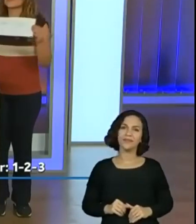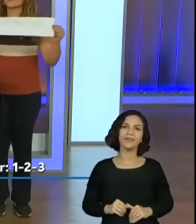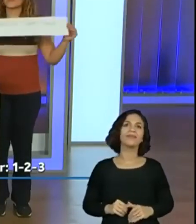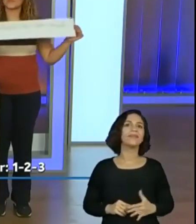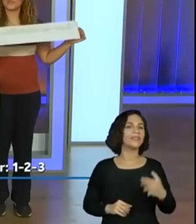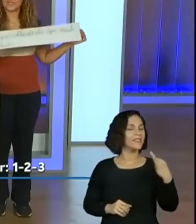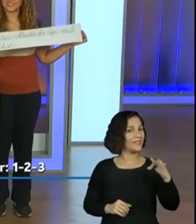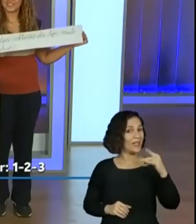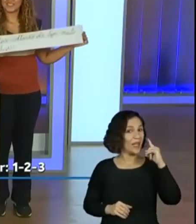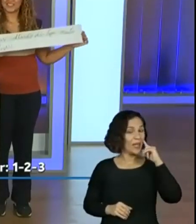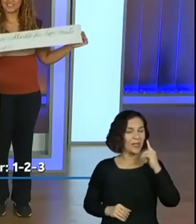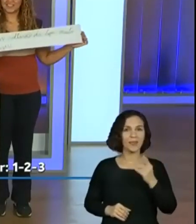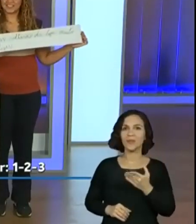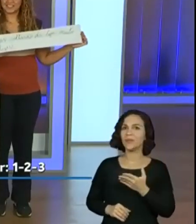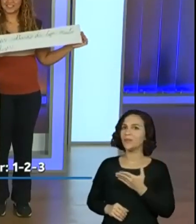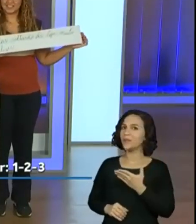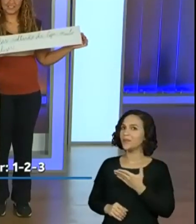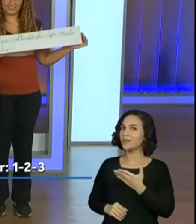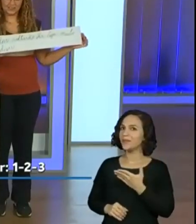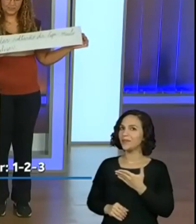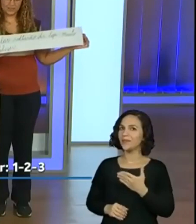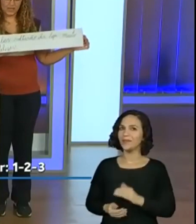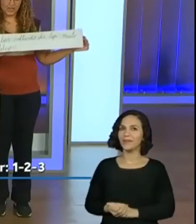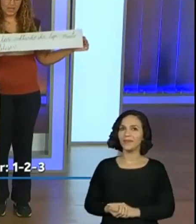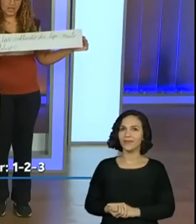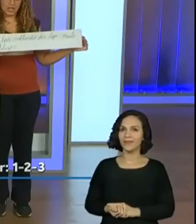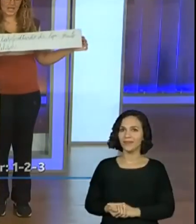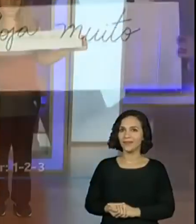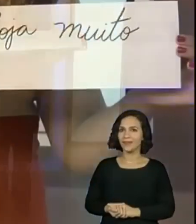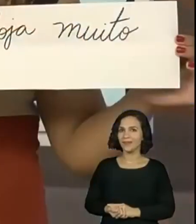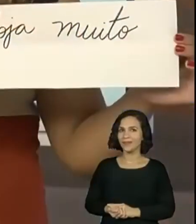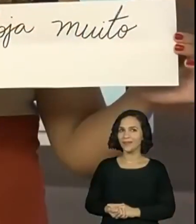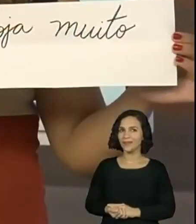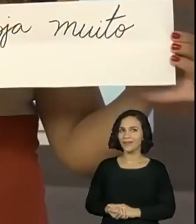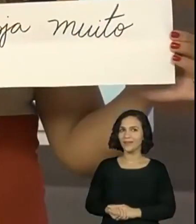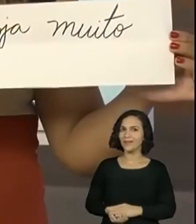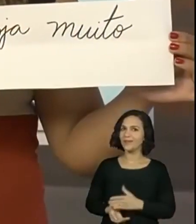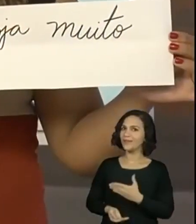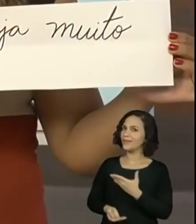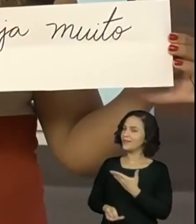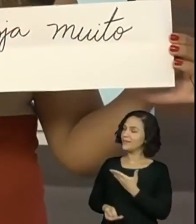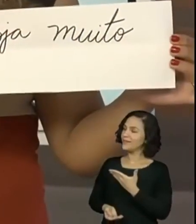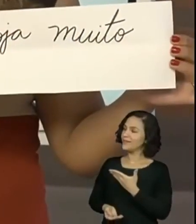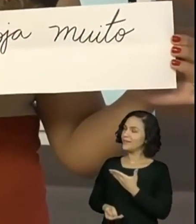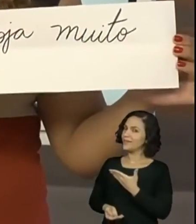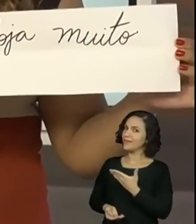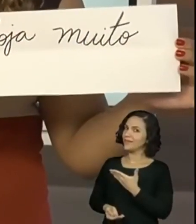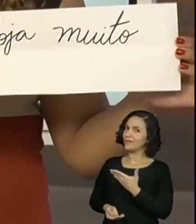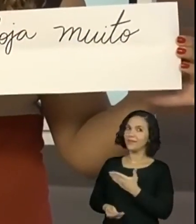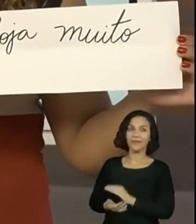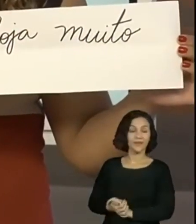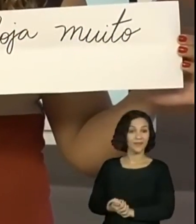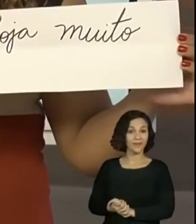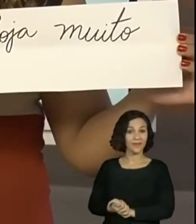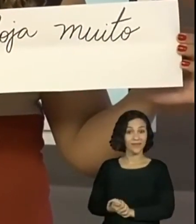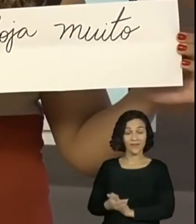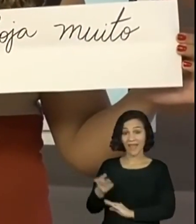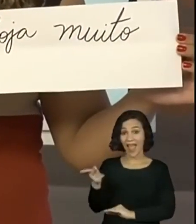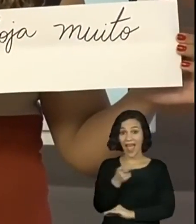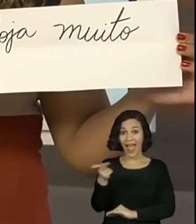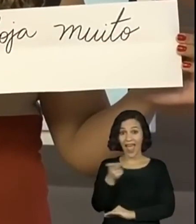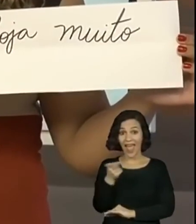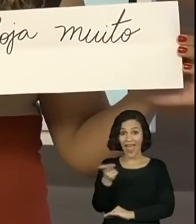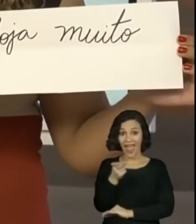Isso que ficou... Não coube. Olha só. Olha lá. Elas voltarão da loja...